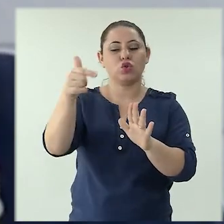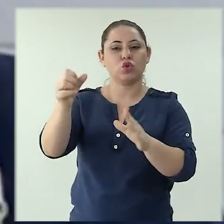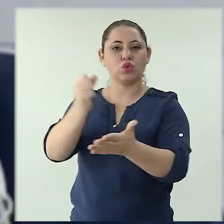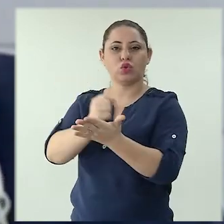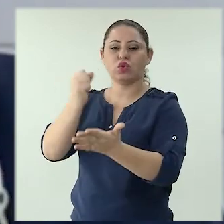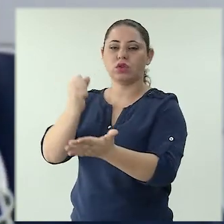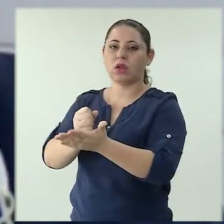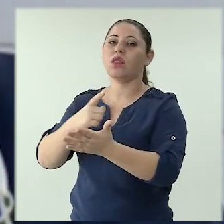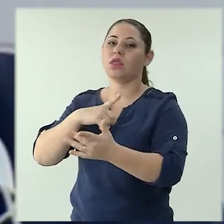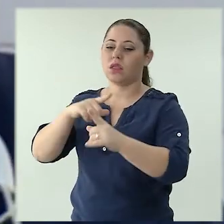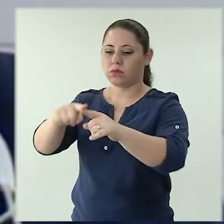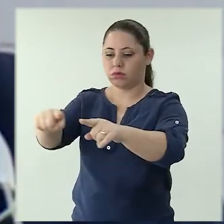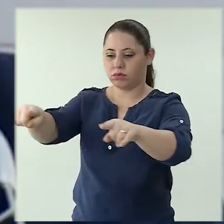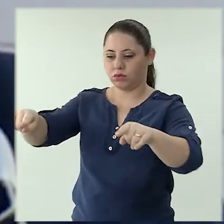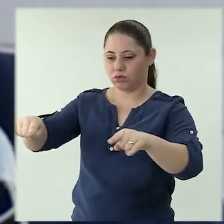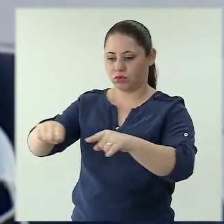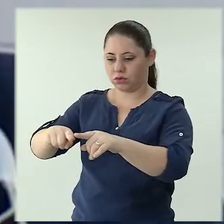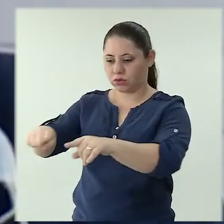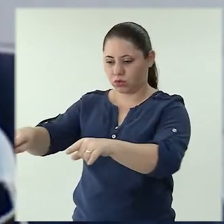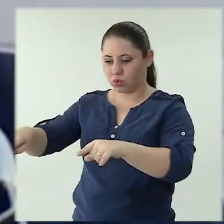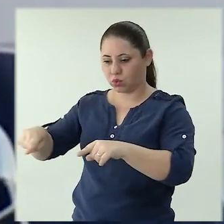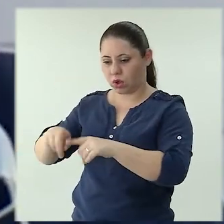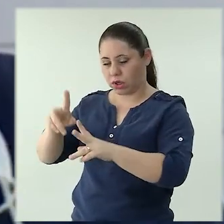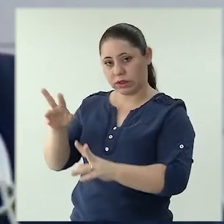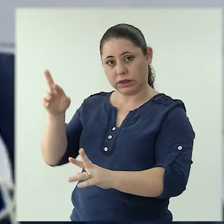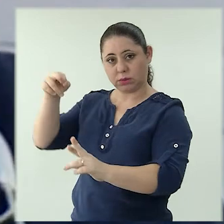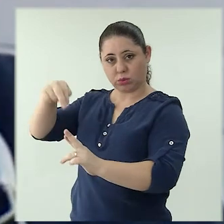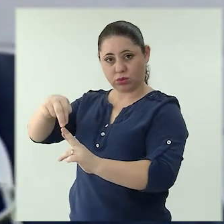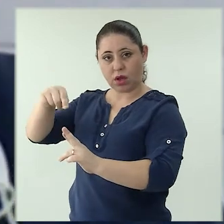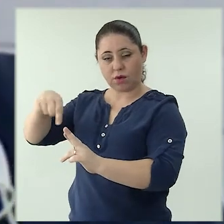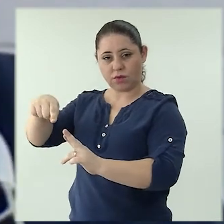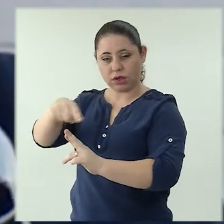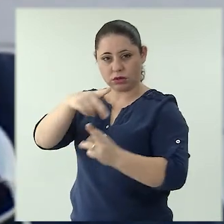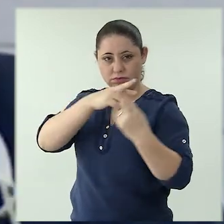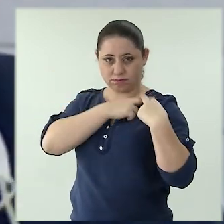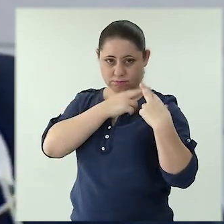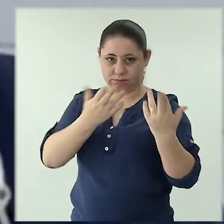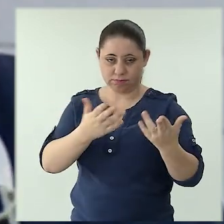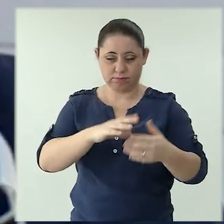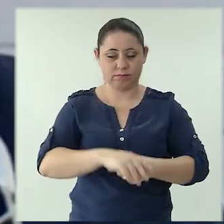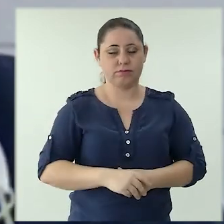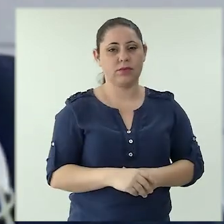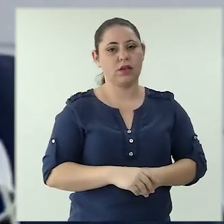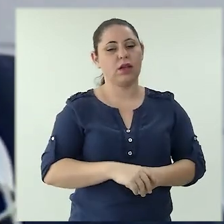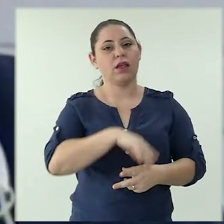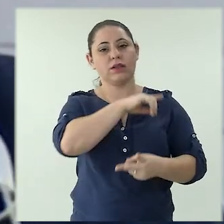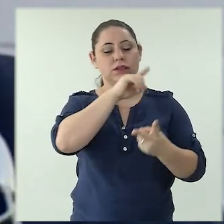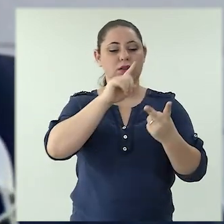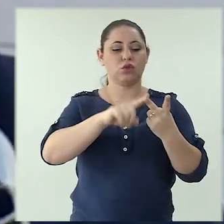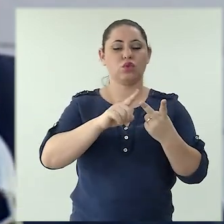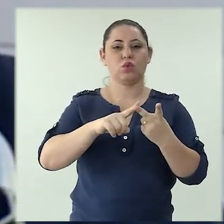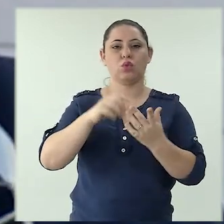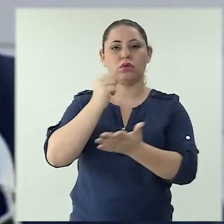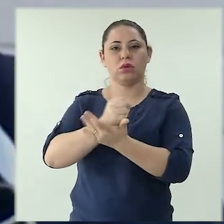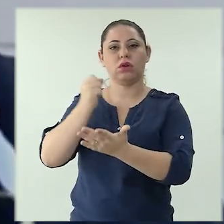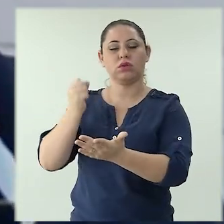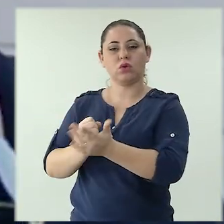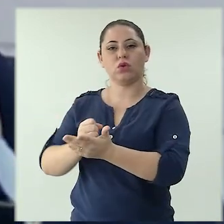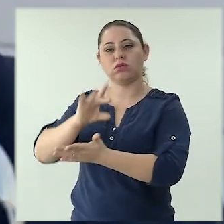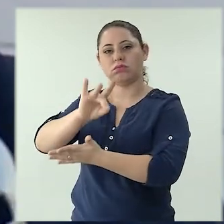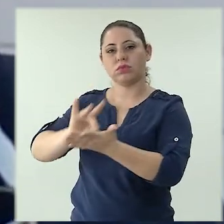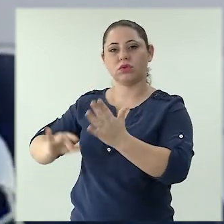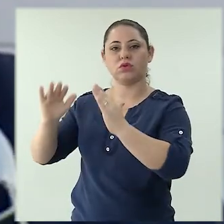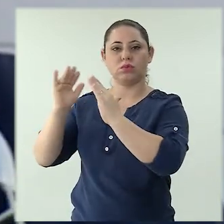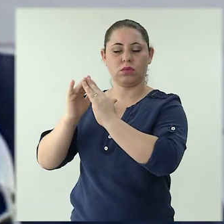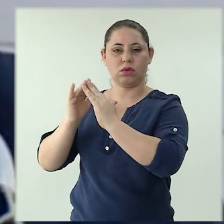outro tabelião, certo? E também, ao mesmo tempo, no segundo momento, que seria no segundo cartório, o de